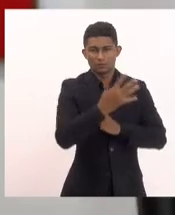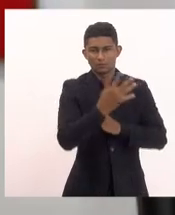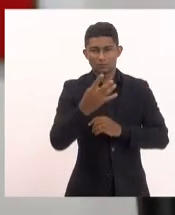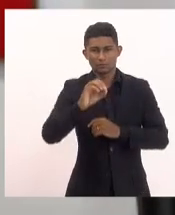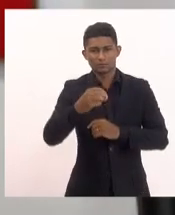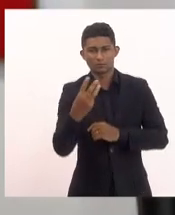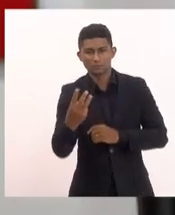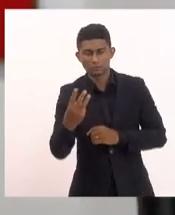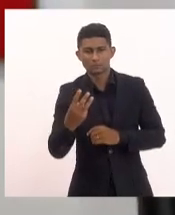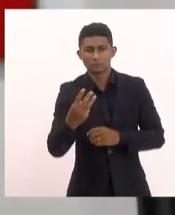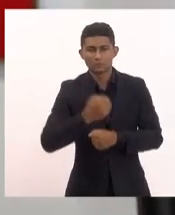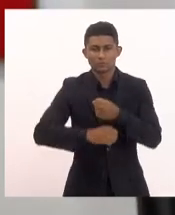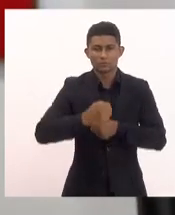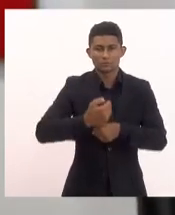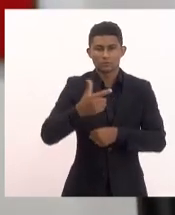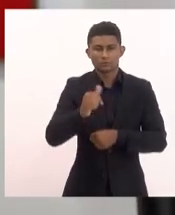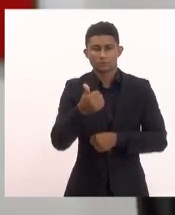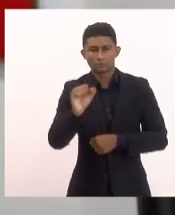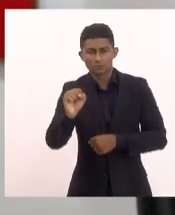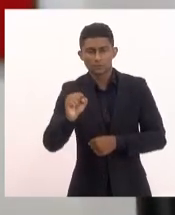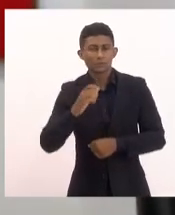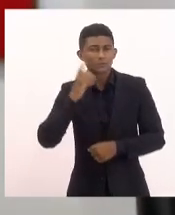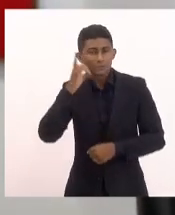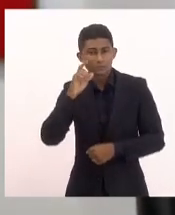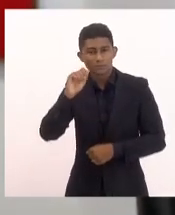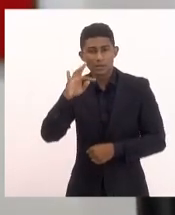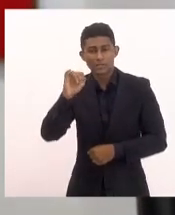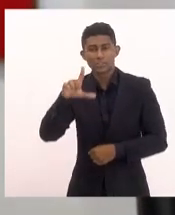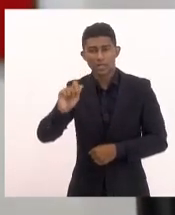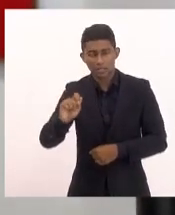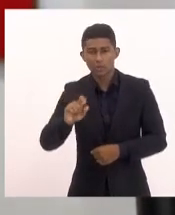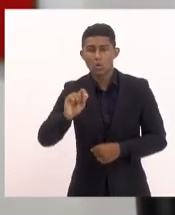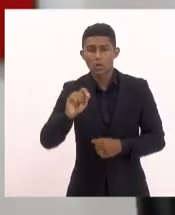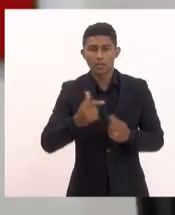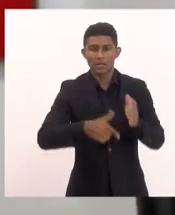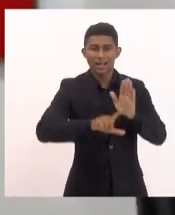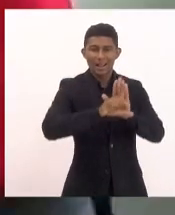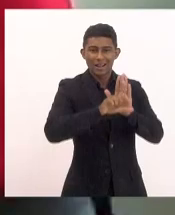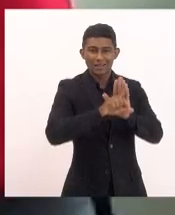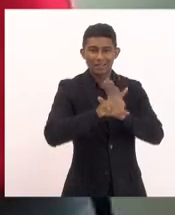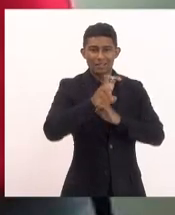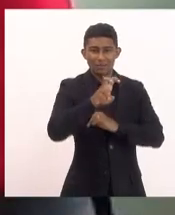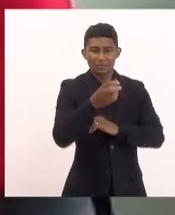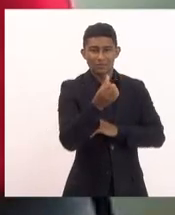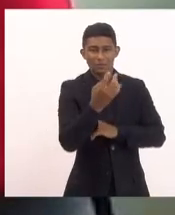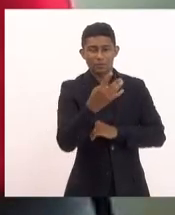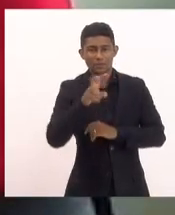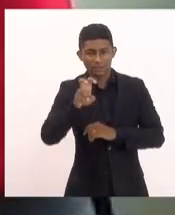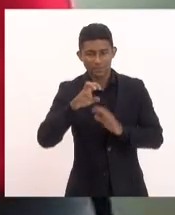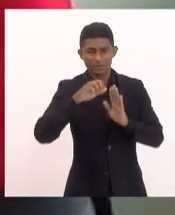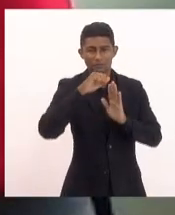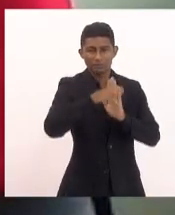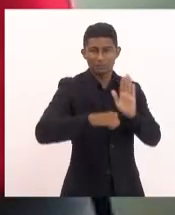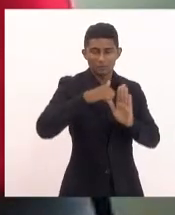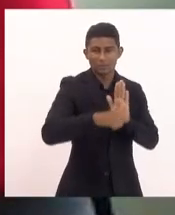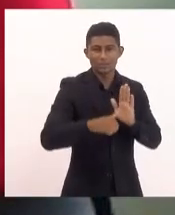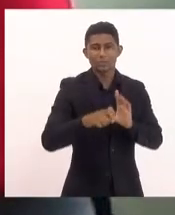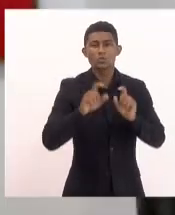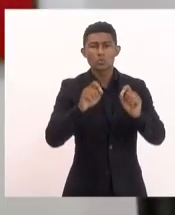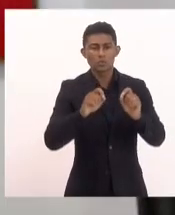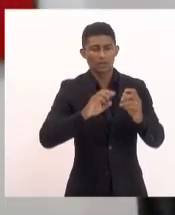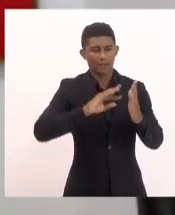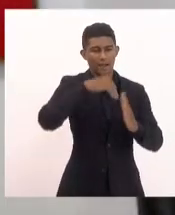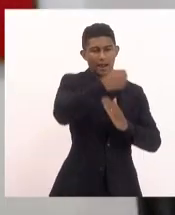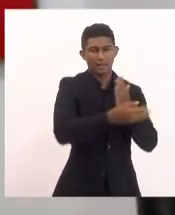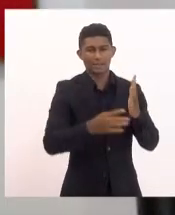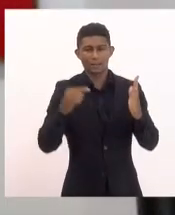4403, de 18, de autoria do deputado Átila Nunes, que altera a lei 5.645, de 6 de janeiro de 2010, para instituir no calendário oficial do